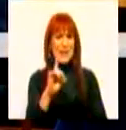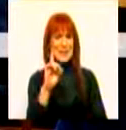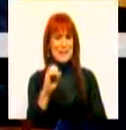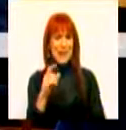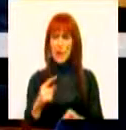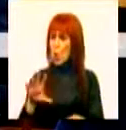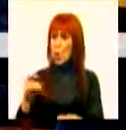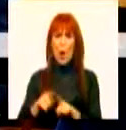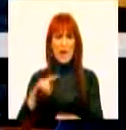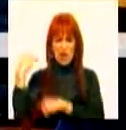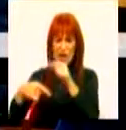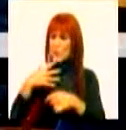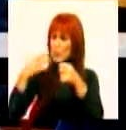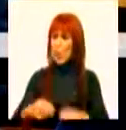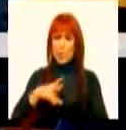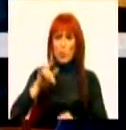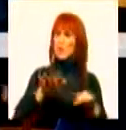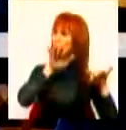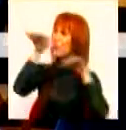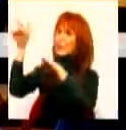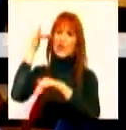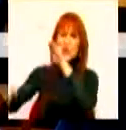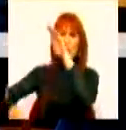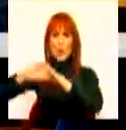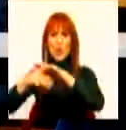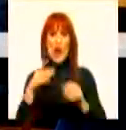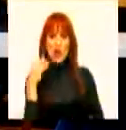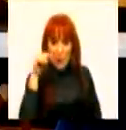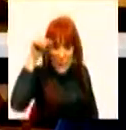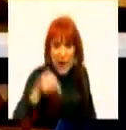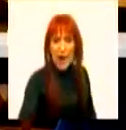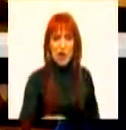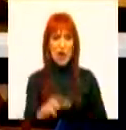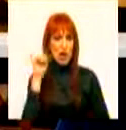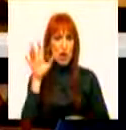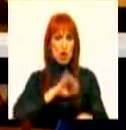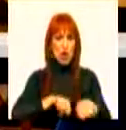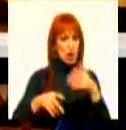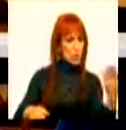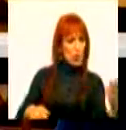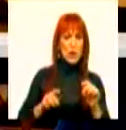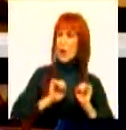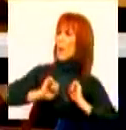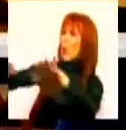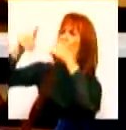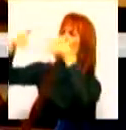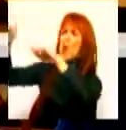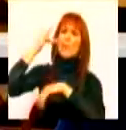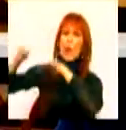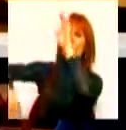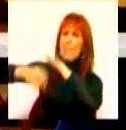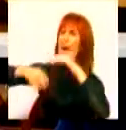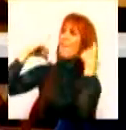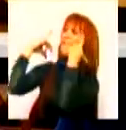1960, quando uma geração inteira de portugueses emigrou. Foram esses jovens que as senhoras e que os senhores empurraram para fora do